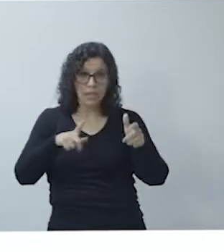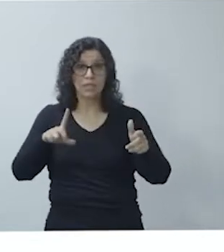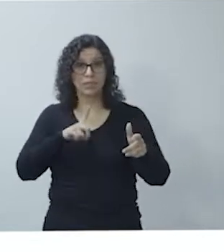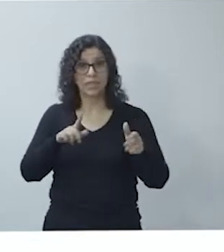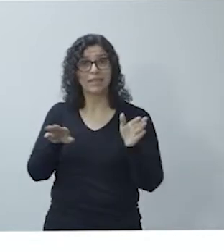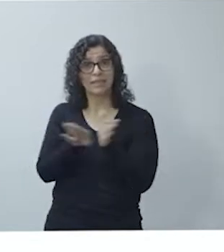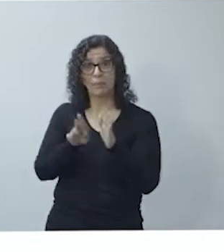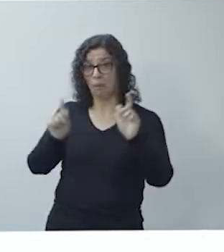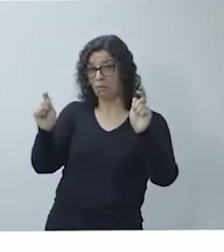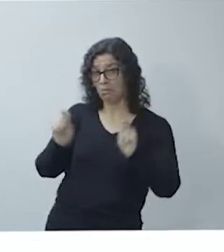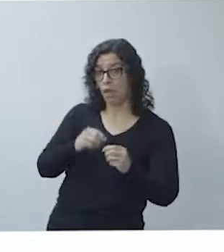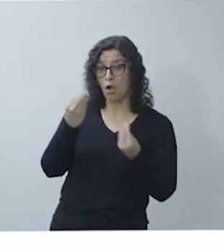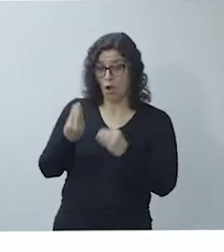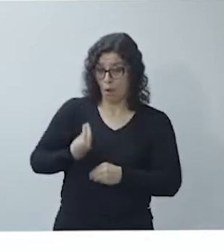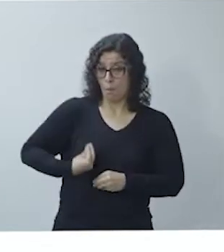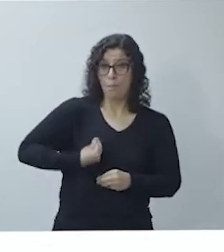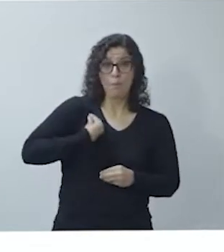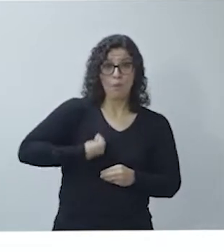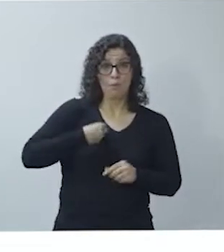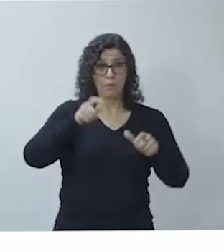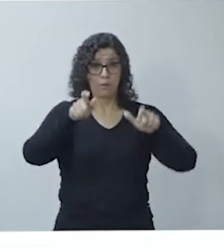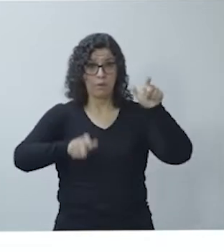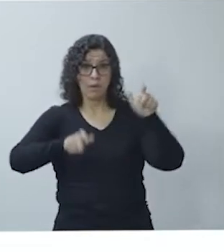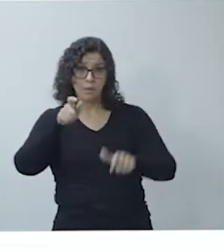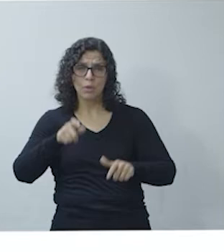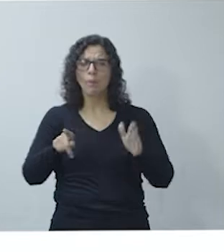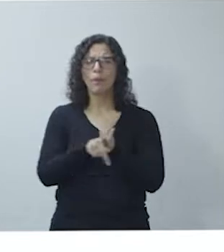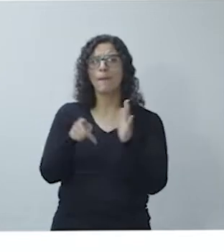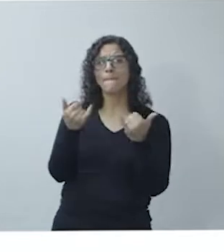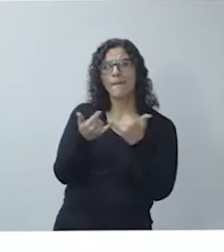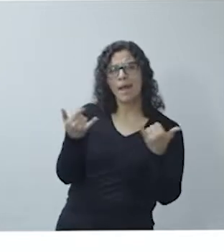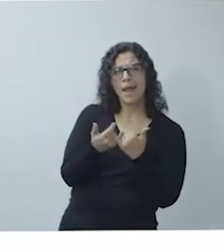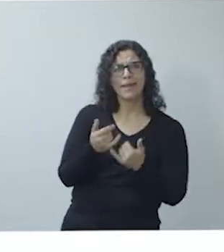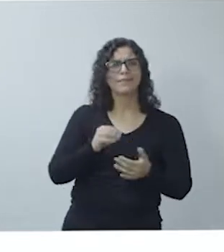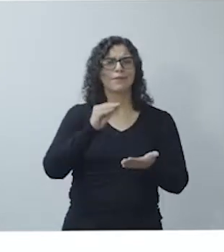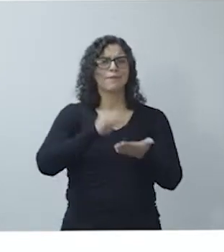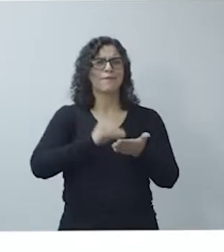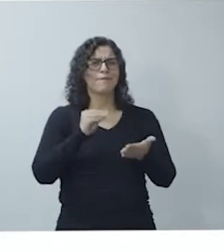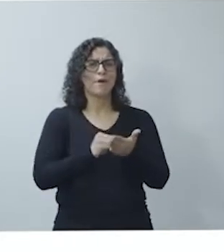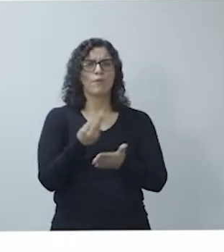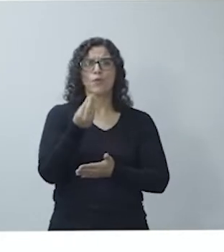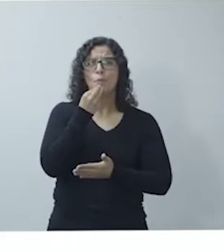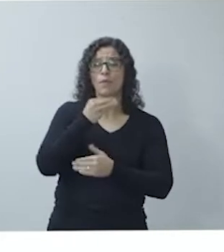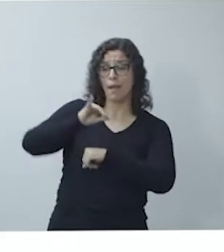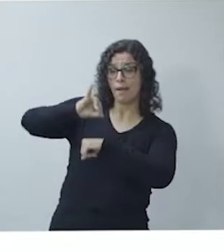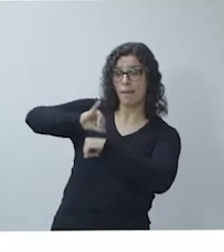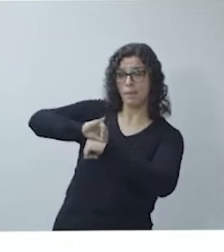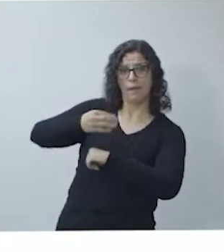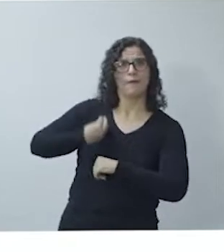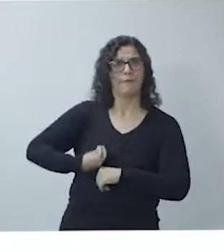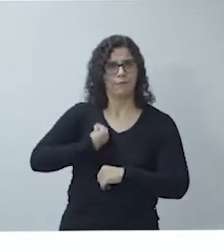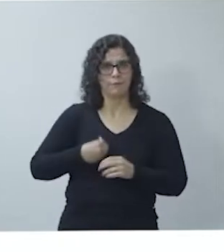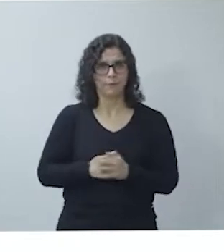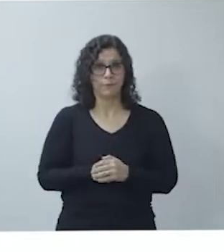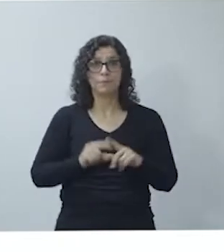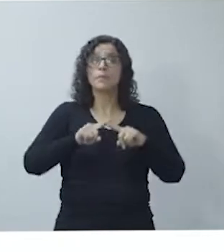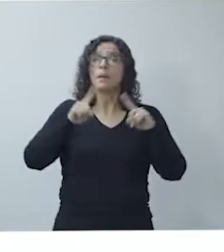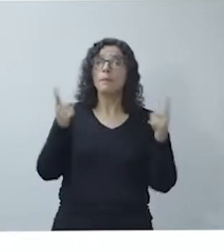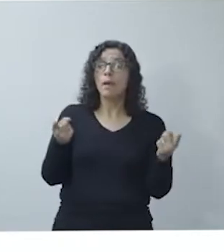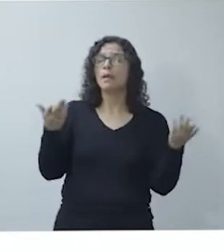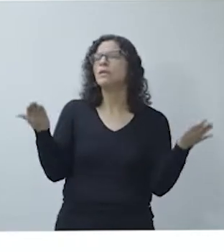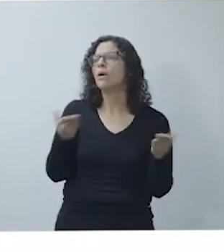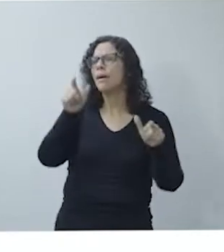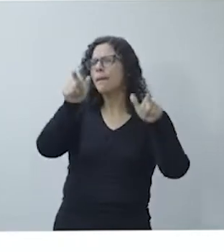as possibilidades da vida dos que, por desventura, eram da capital. De modo que